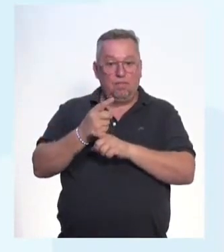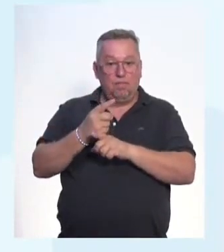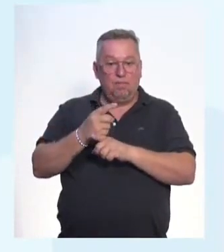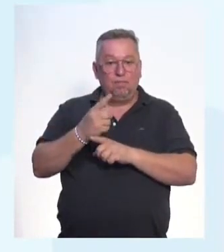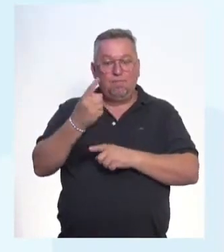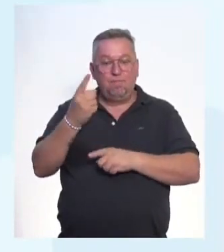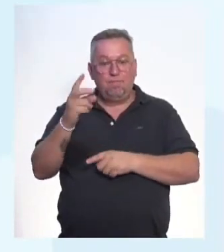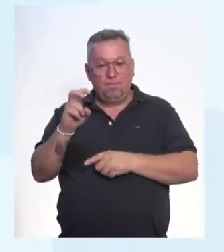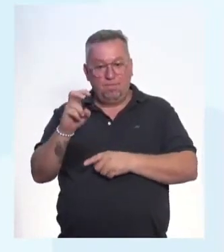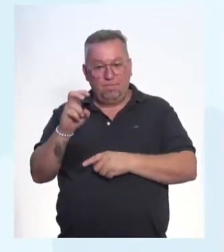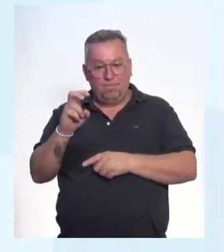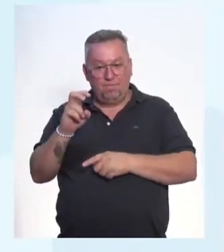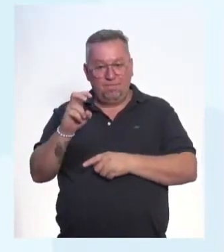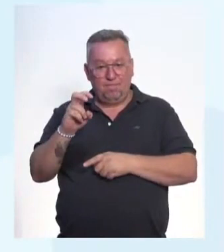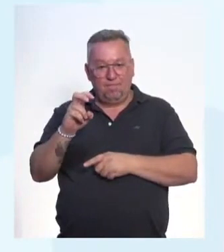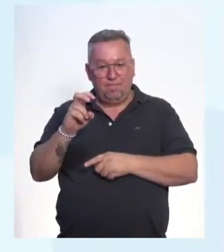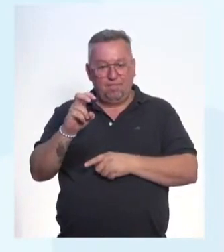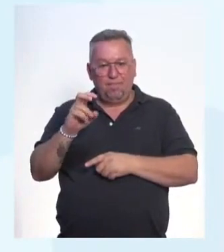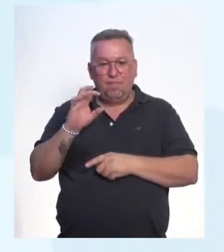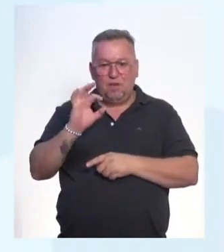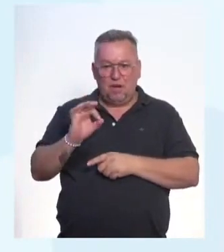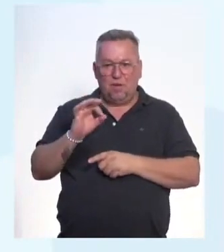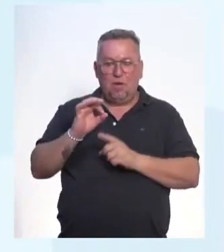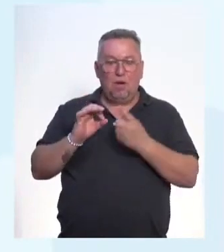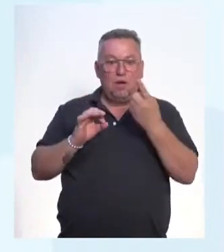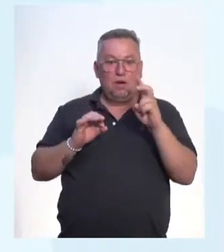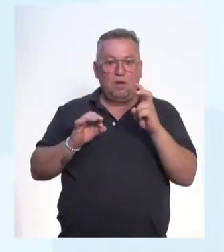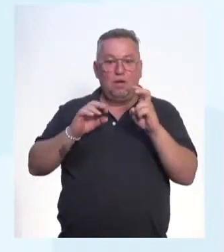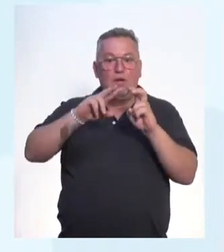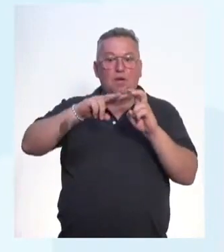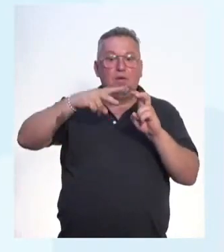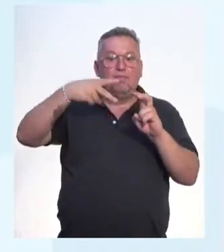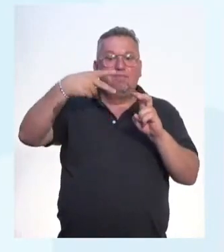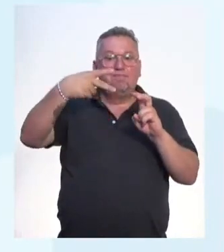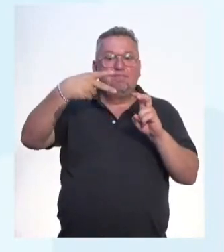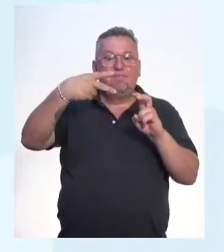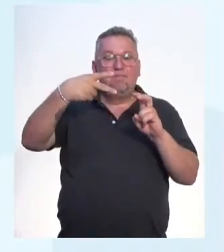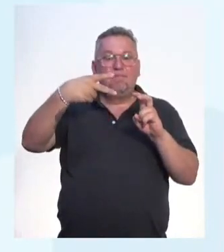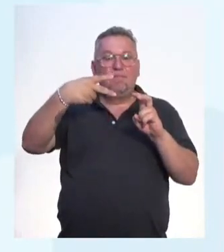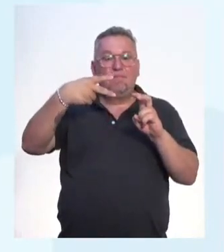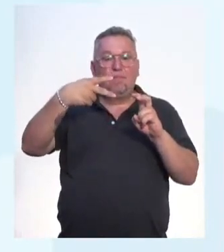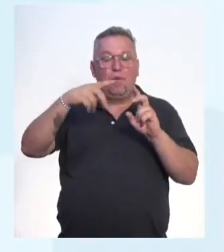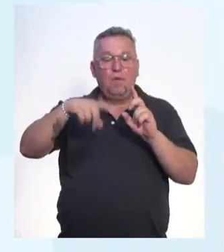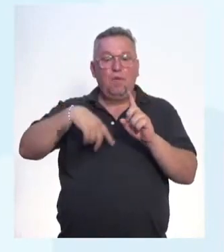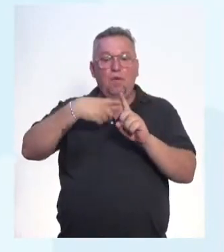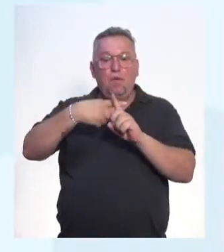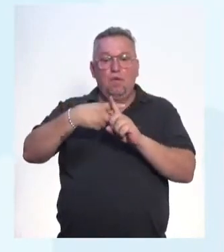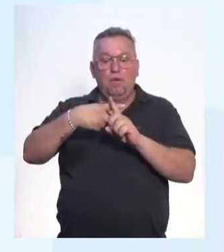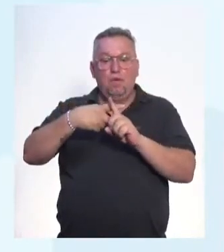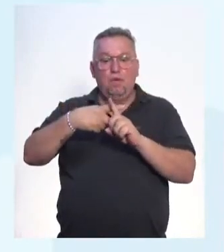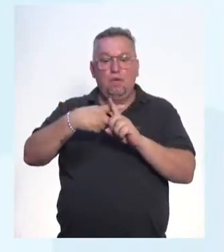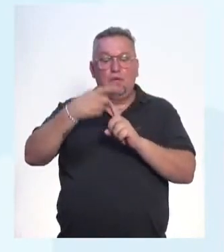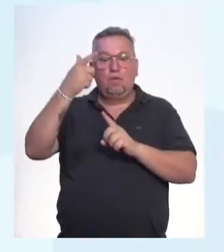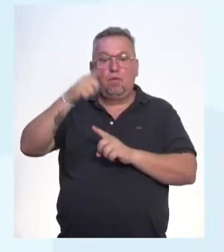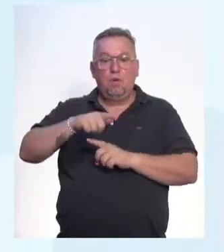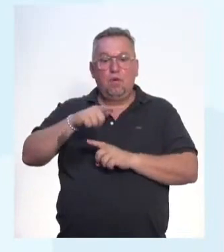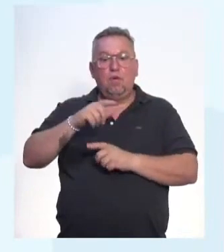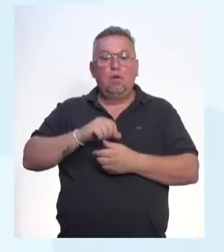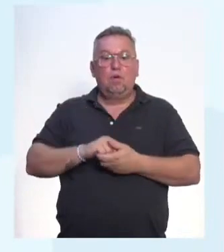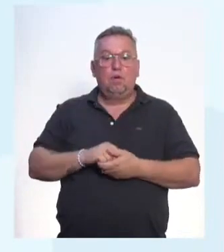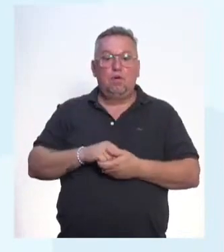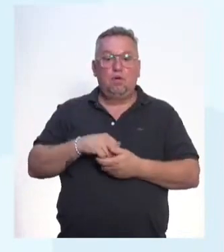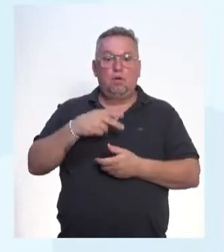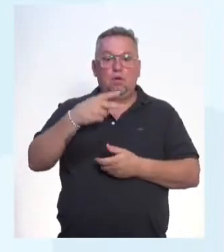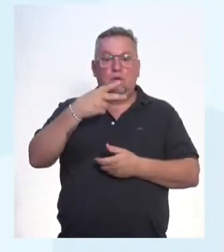tem 15 centímetros, então vai ficar 15 ao quadrado. Mais o outro cateto